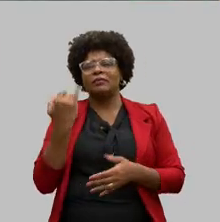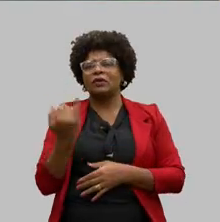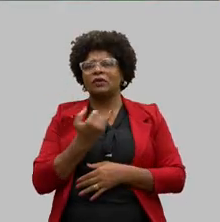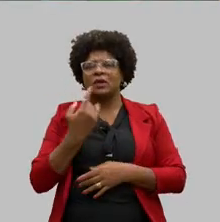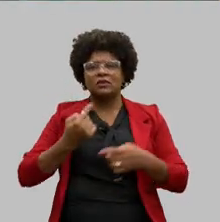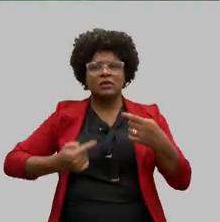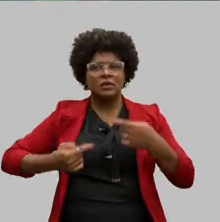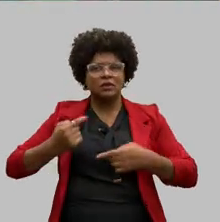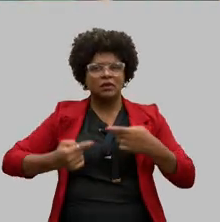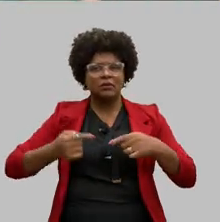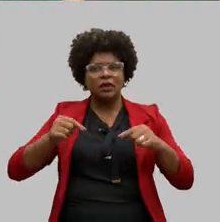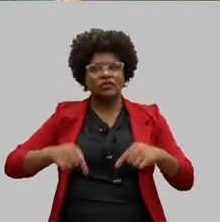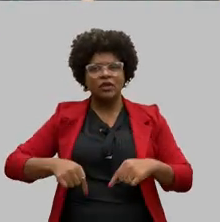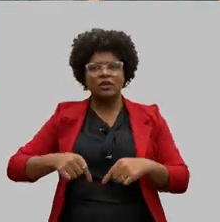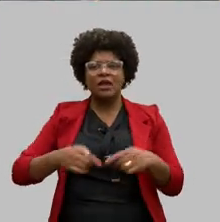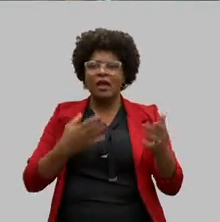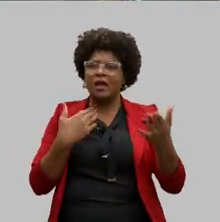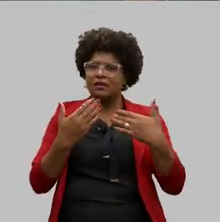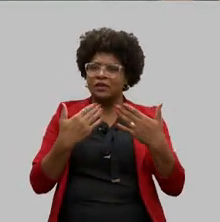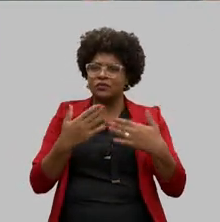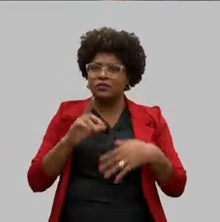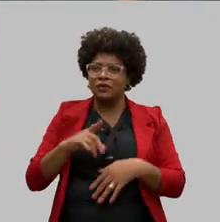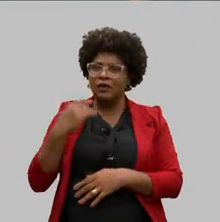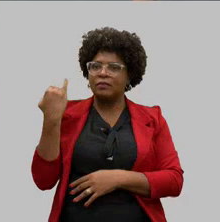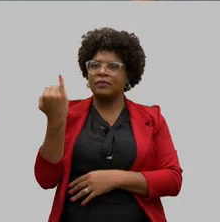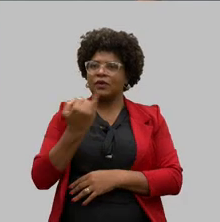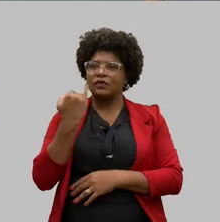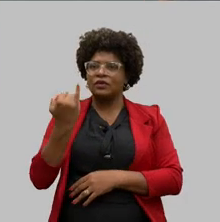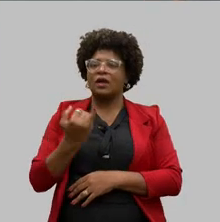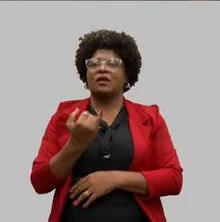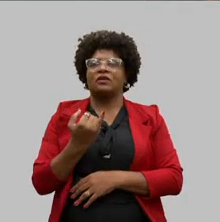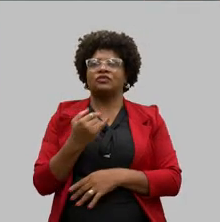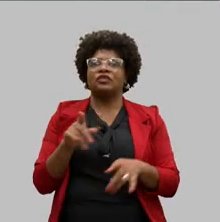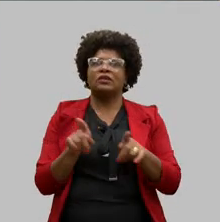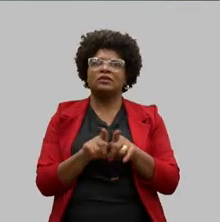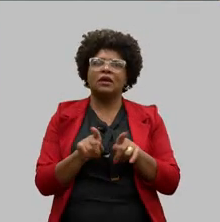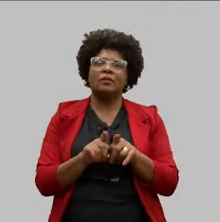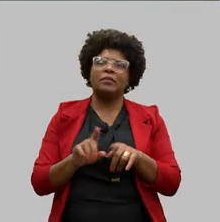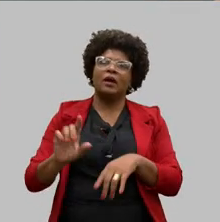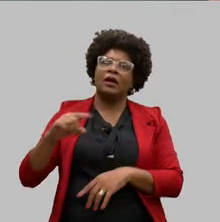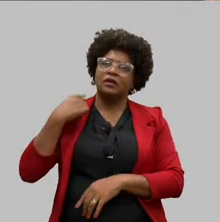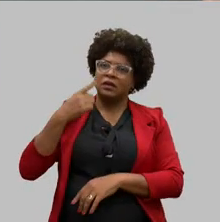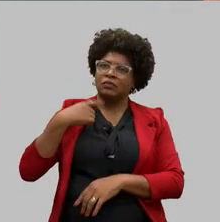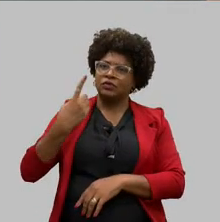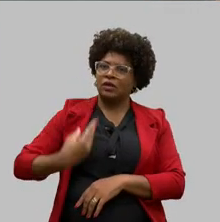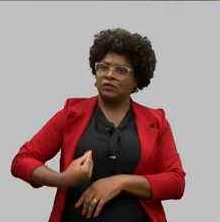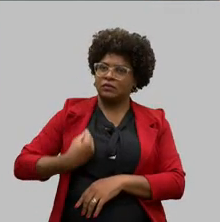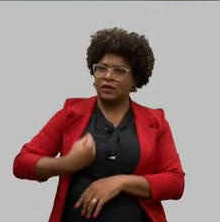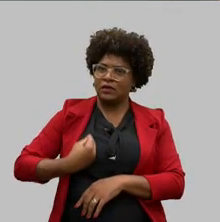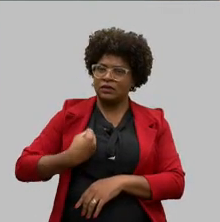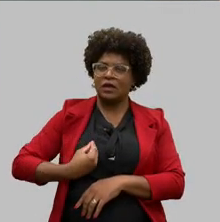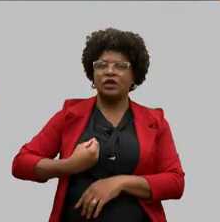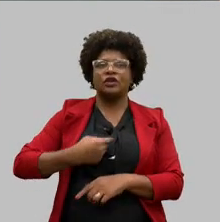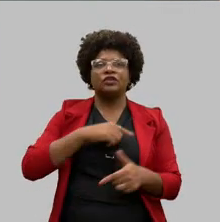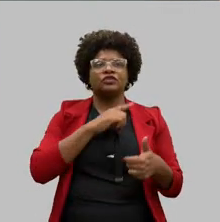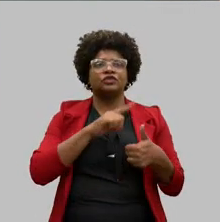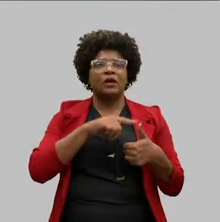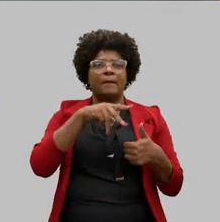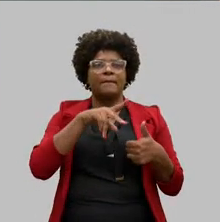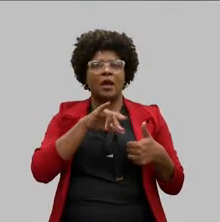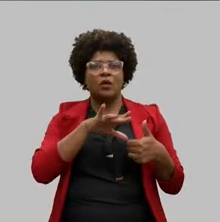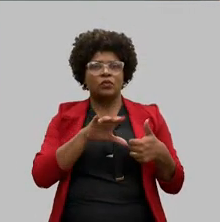discussão tão importante que é cumprimentar também os demais deputados aqui presentees Dr Maurício Arantes